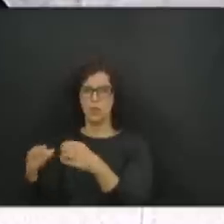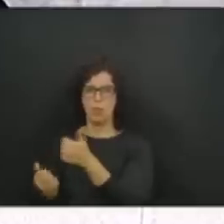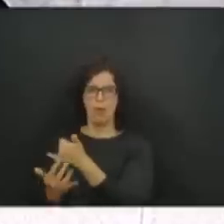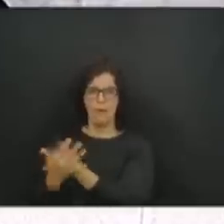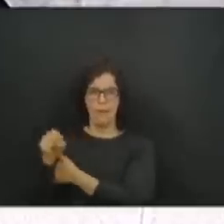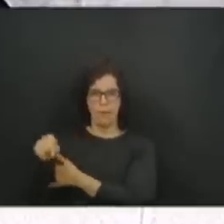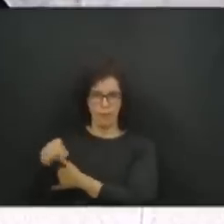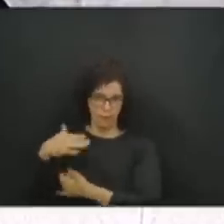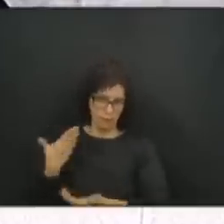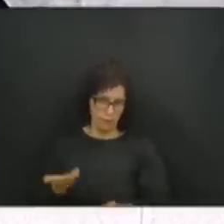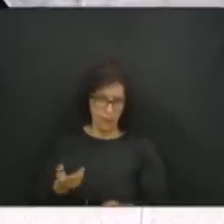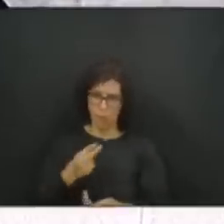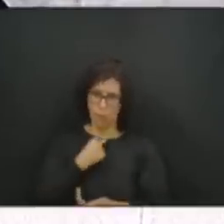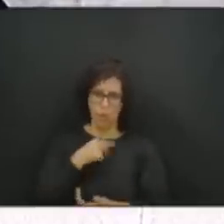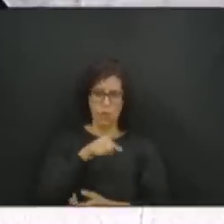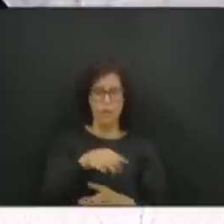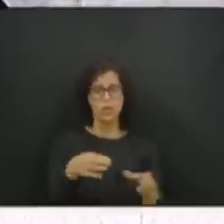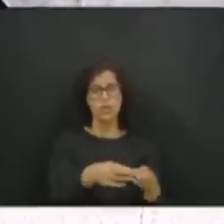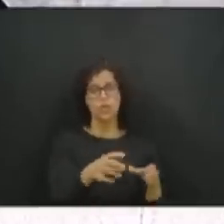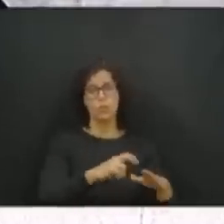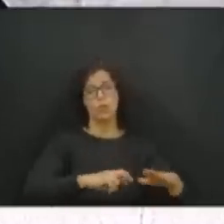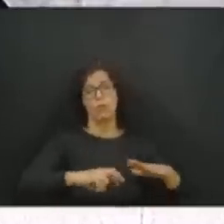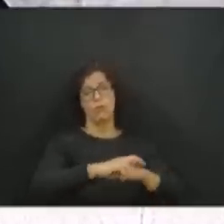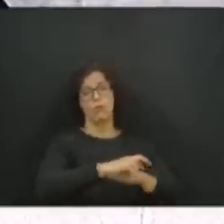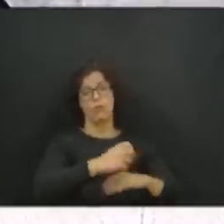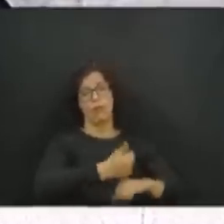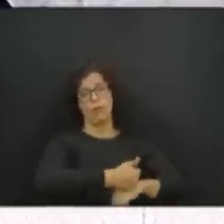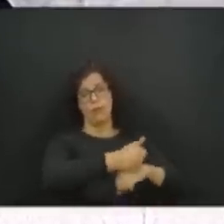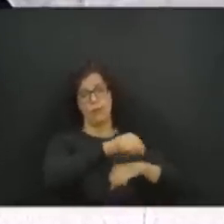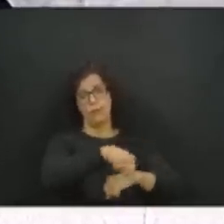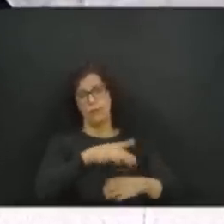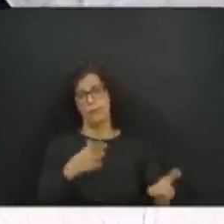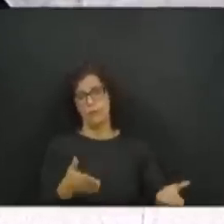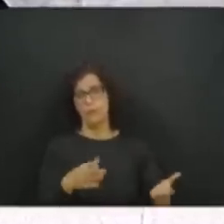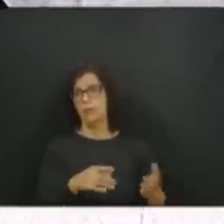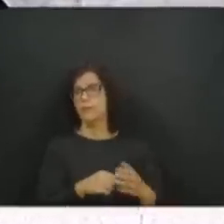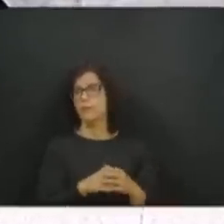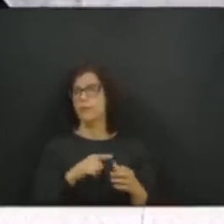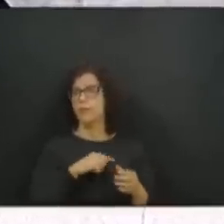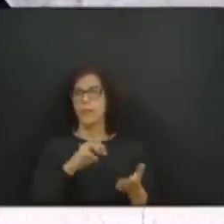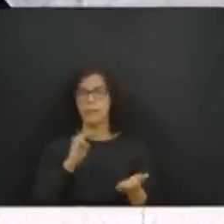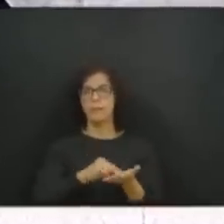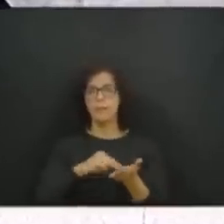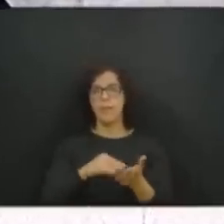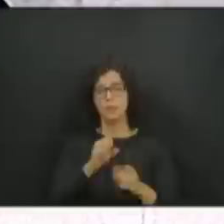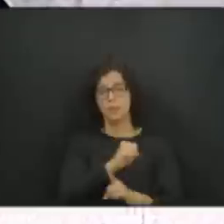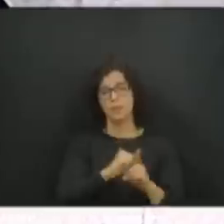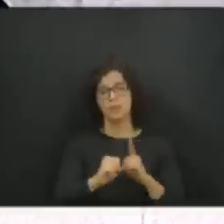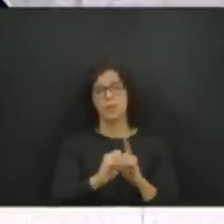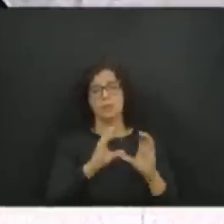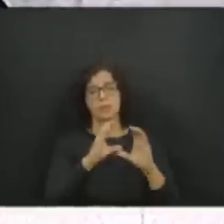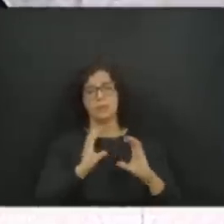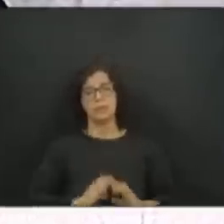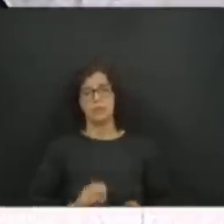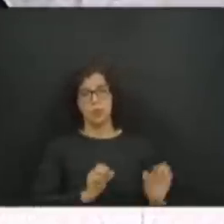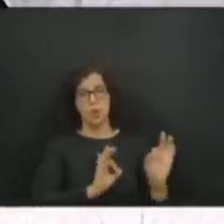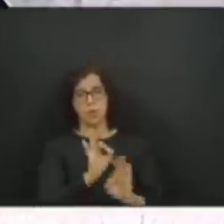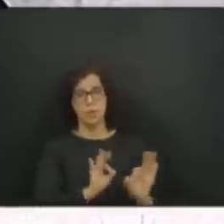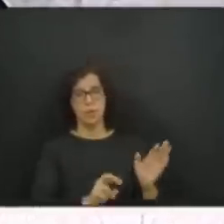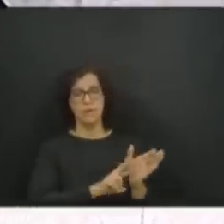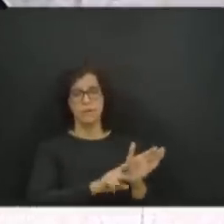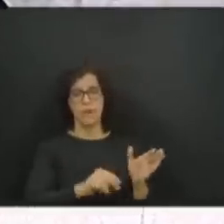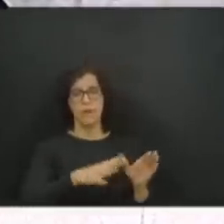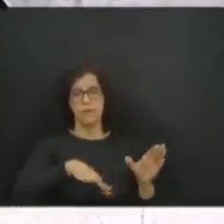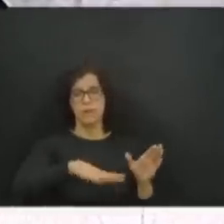ambiental para um órgão que é colegiado do inclusive com membros da sociedade civil organizada das